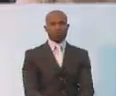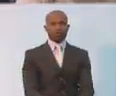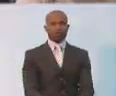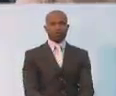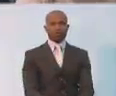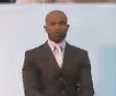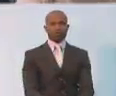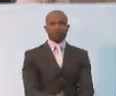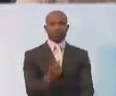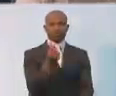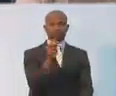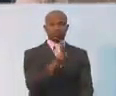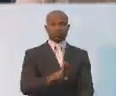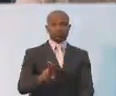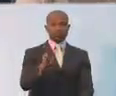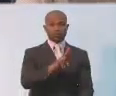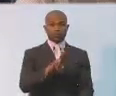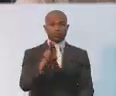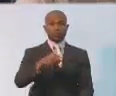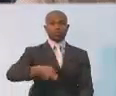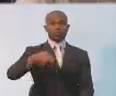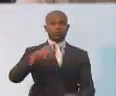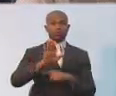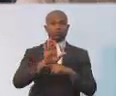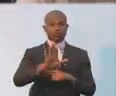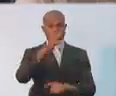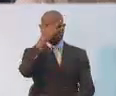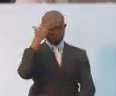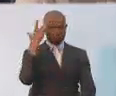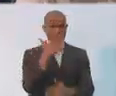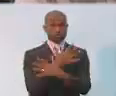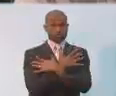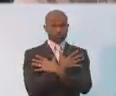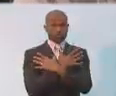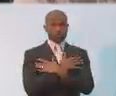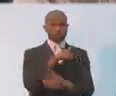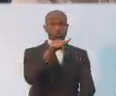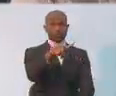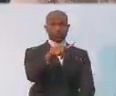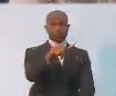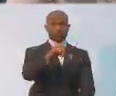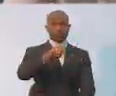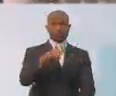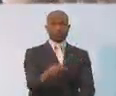E esse dinheiro é para usar nos programas Bolsa Auxílio ao Desempregado, nós vamos gastar